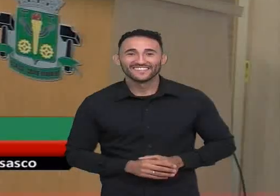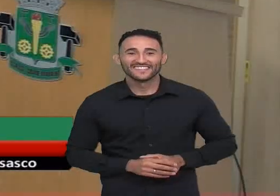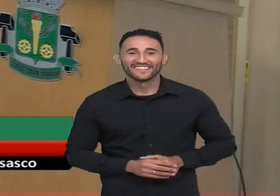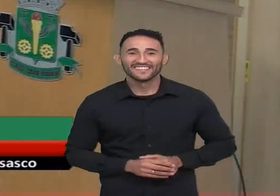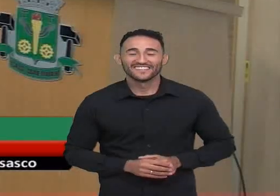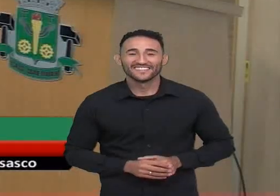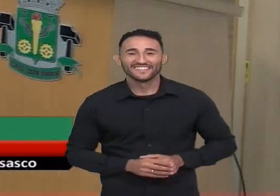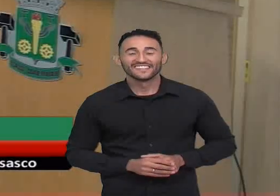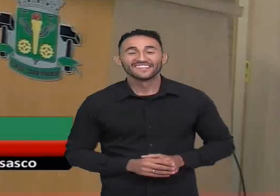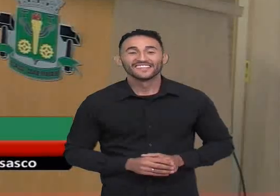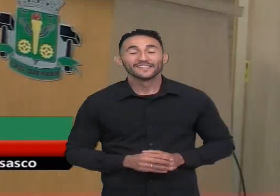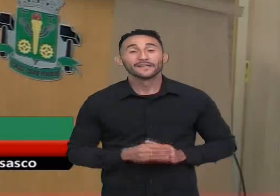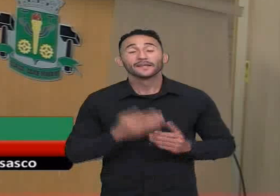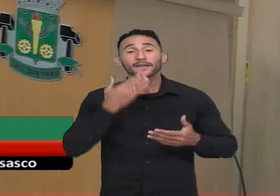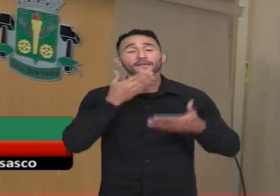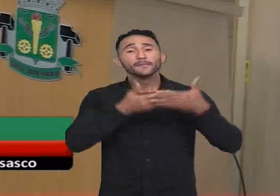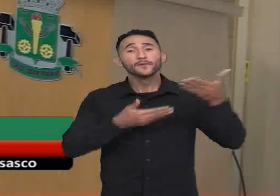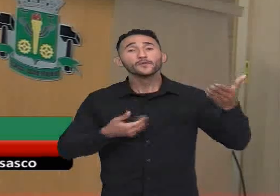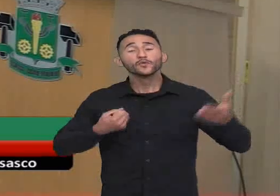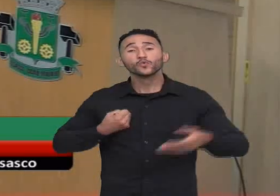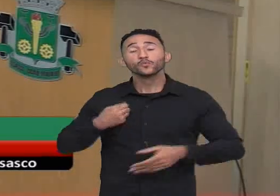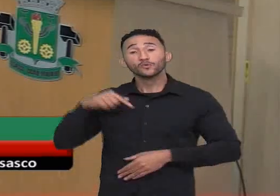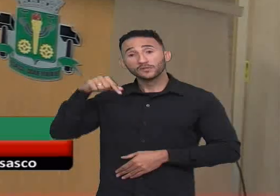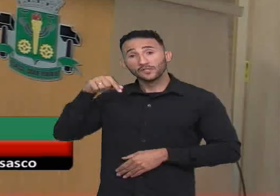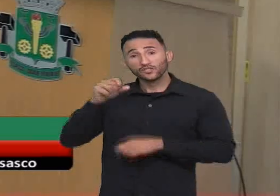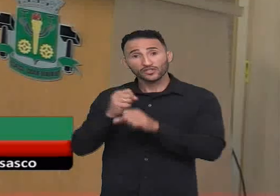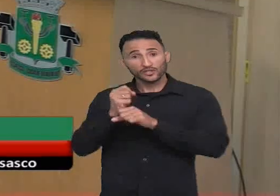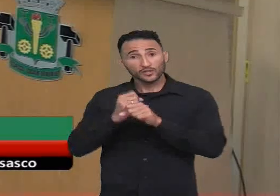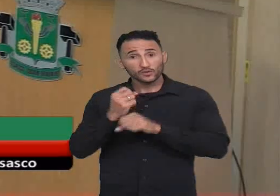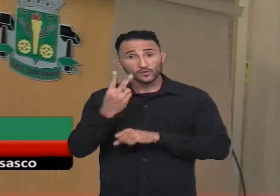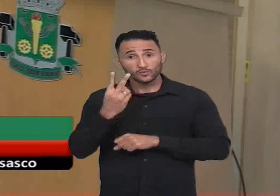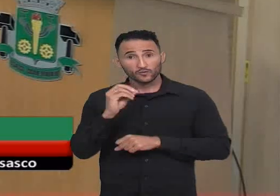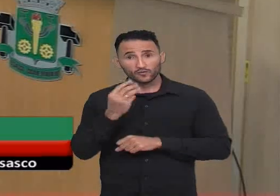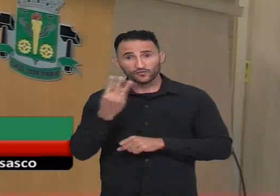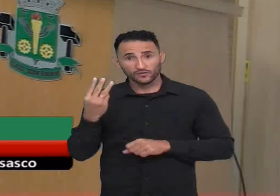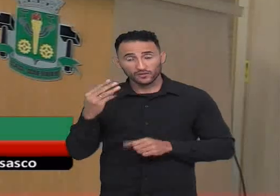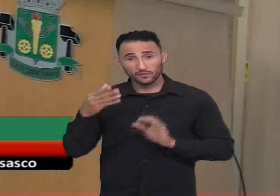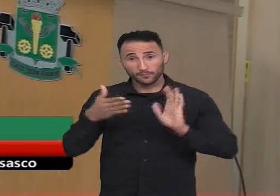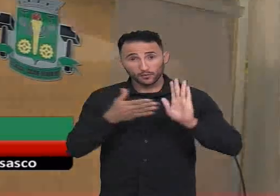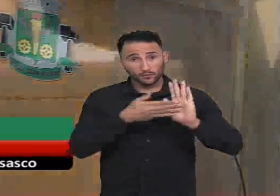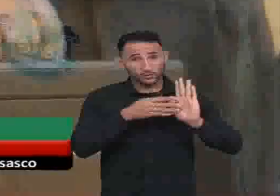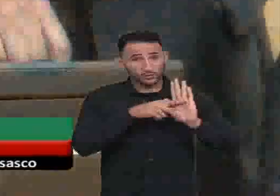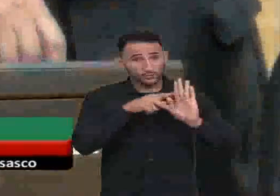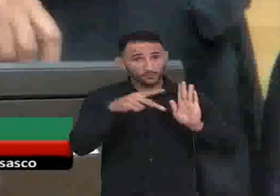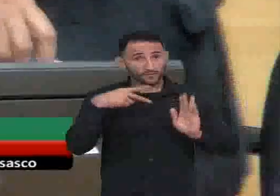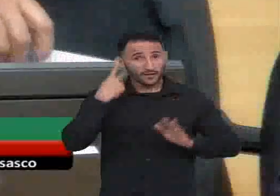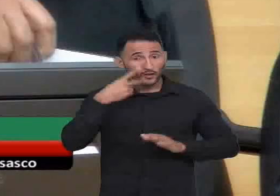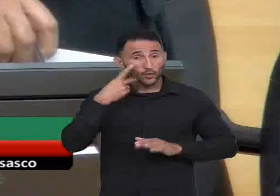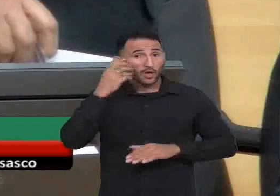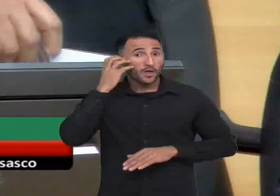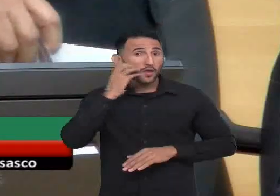Tá. Requerimento 7 de 2023, de autoria do nobre vereador Emerson Osasco,